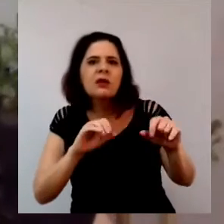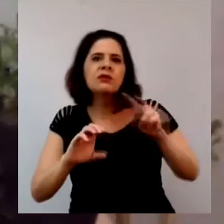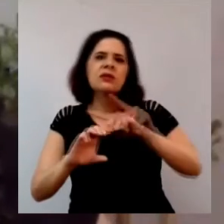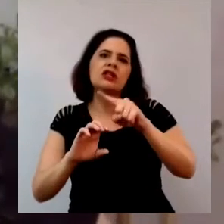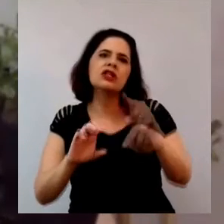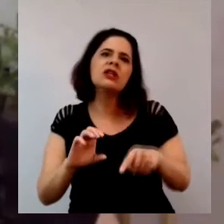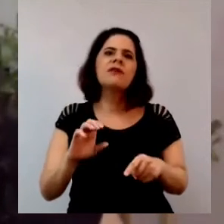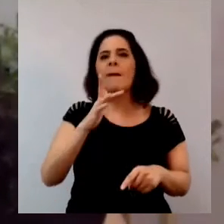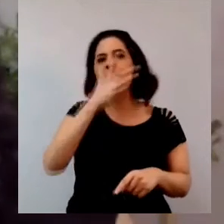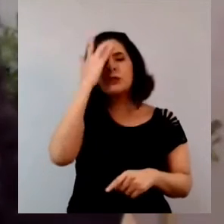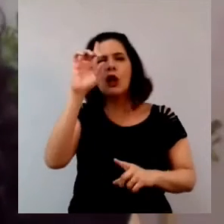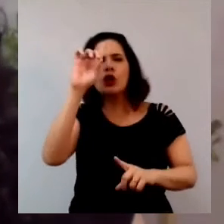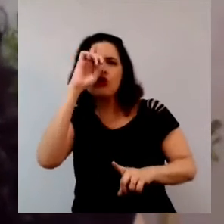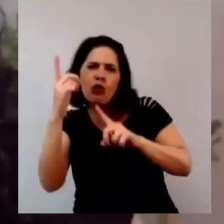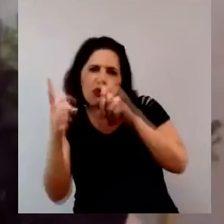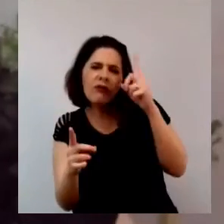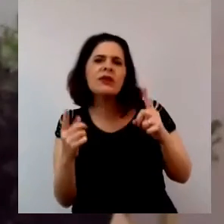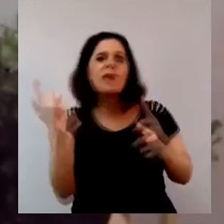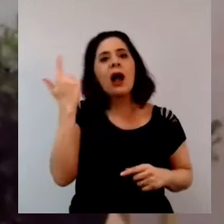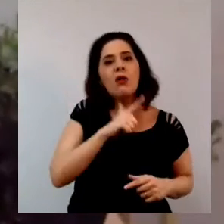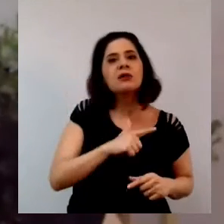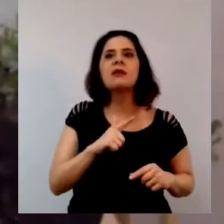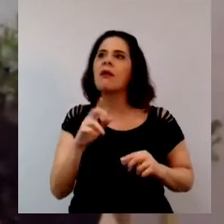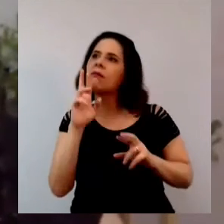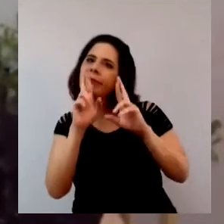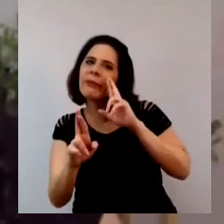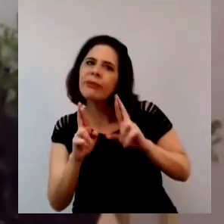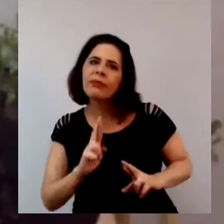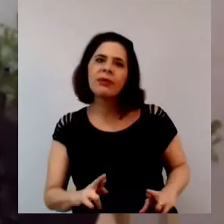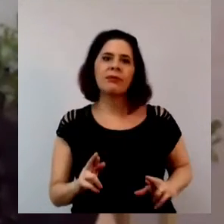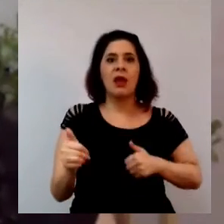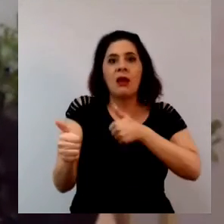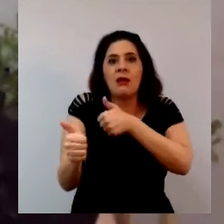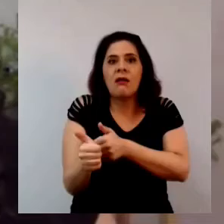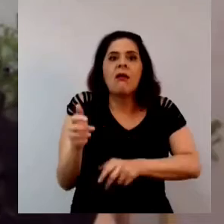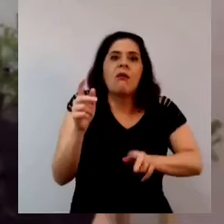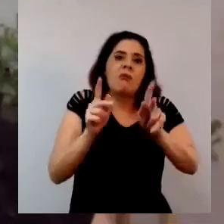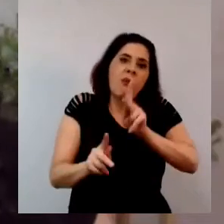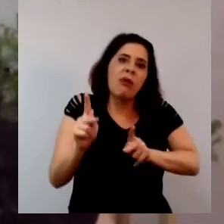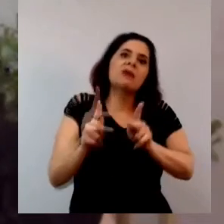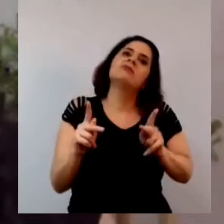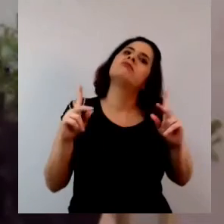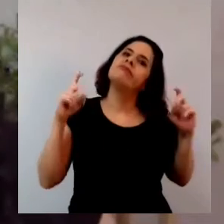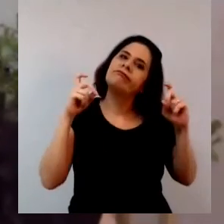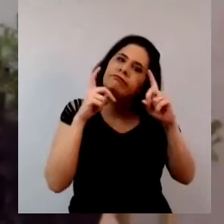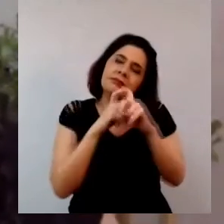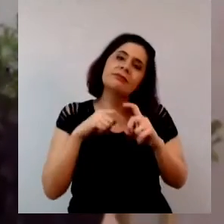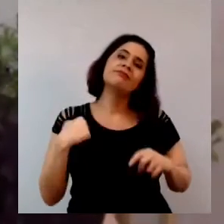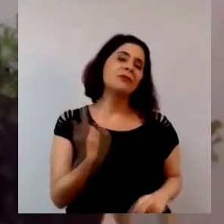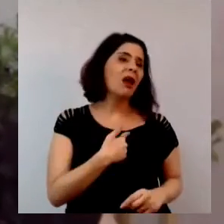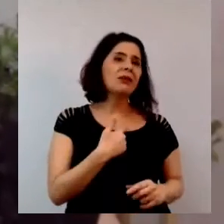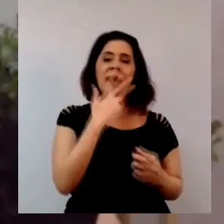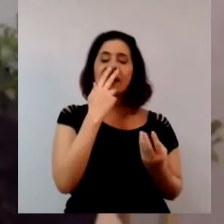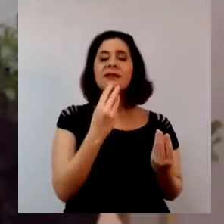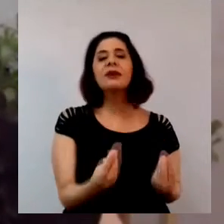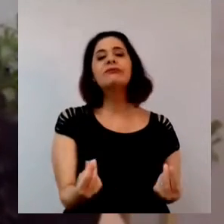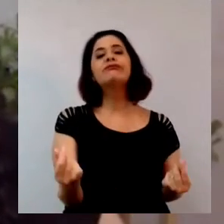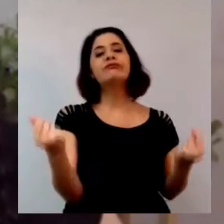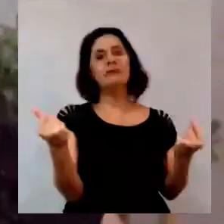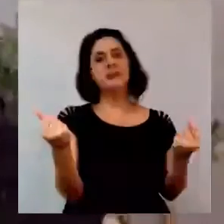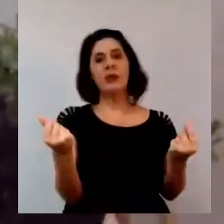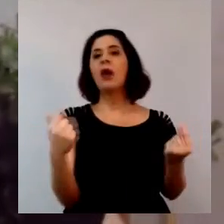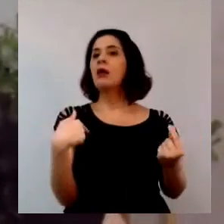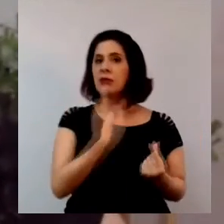que foi algo que nós nos perdemos aí ao longo do caminho. A gente passou muito tempo falando apenas com os nossos pares, né, conversando apenas entre